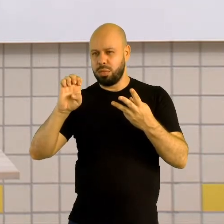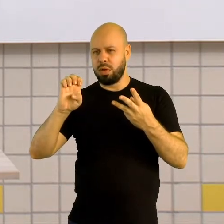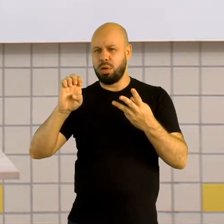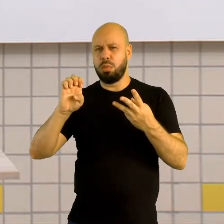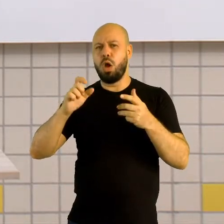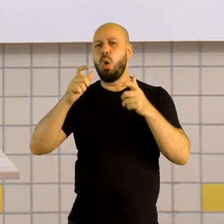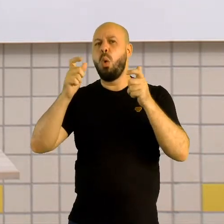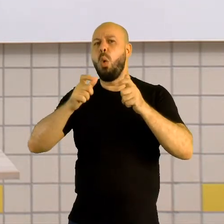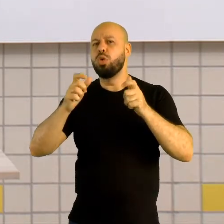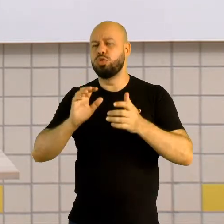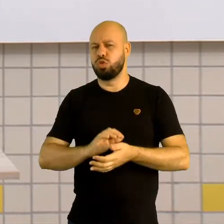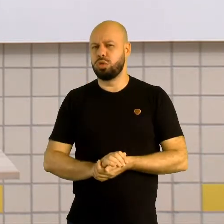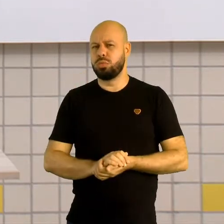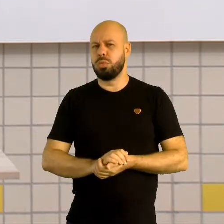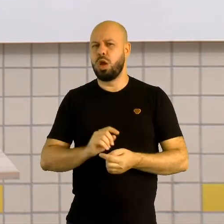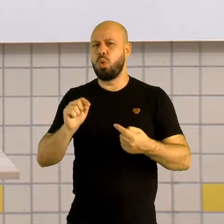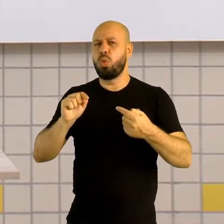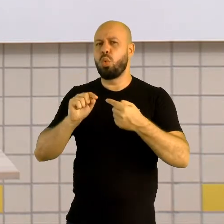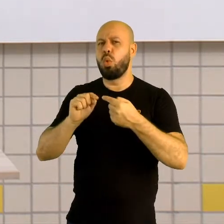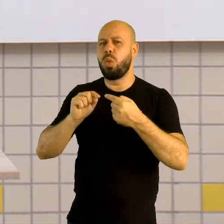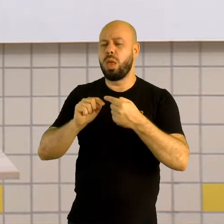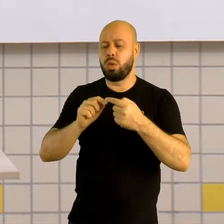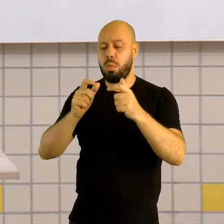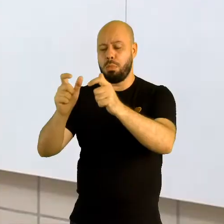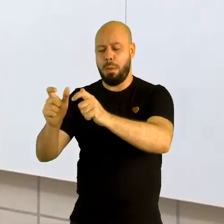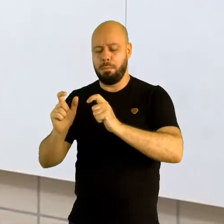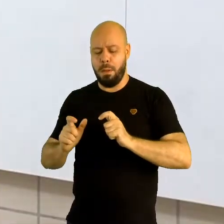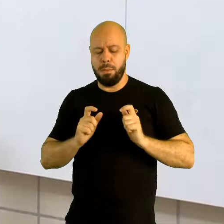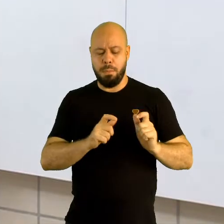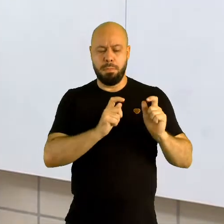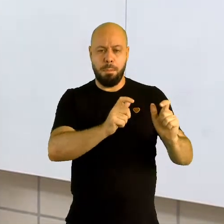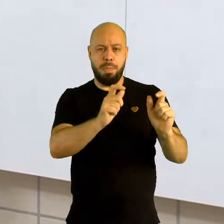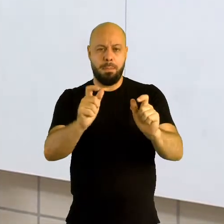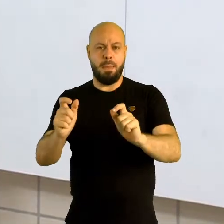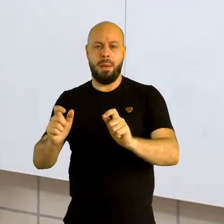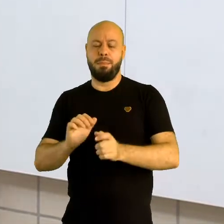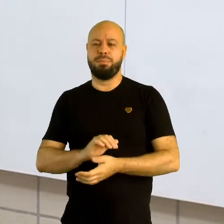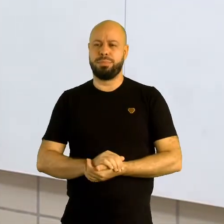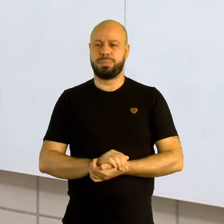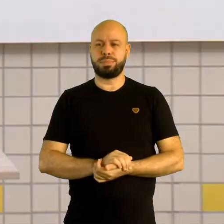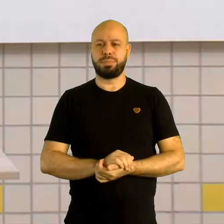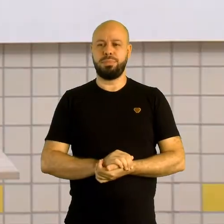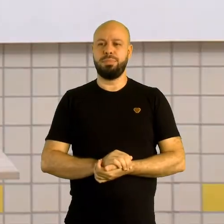ver com lugares. Yes. Where?